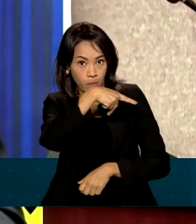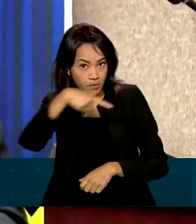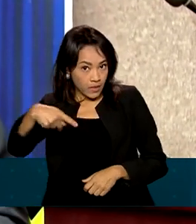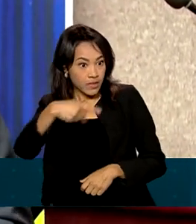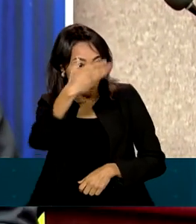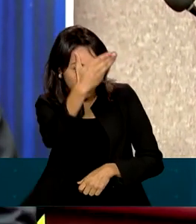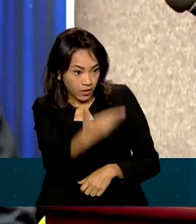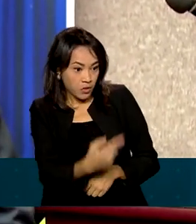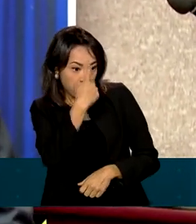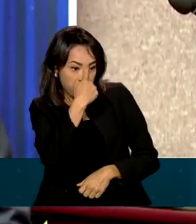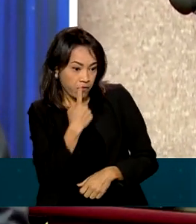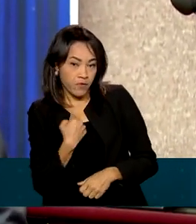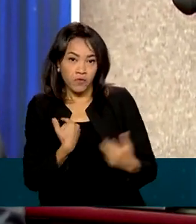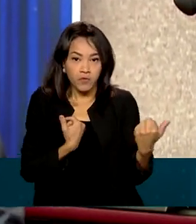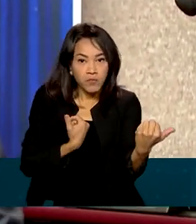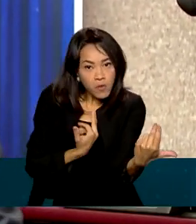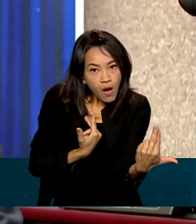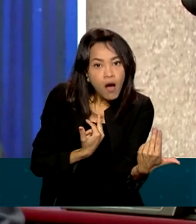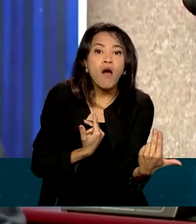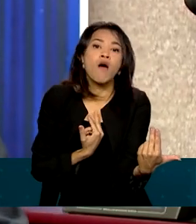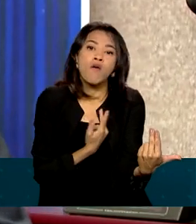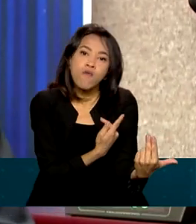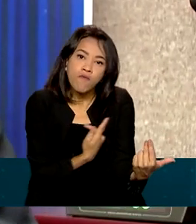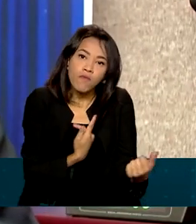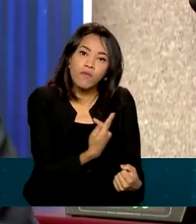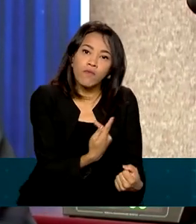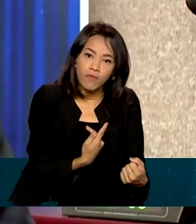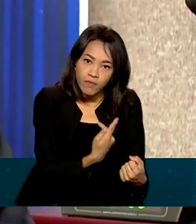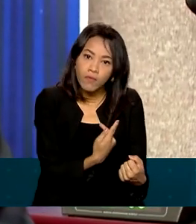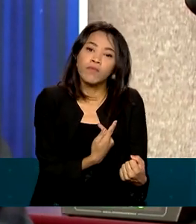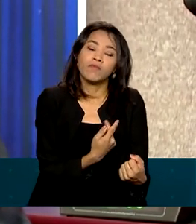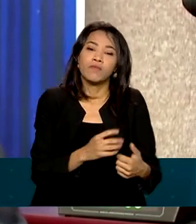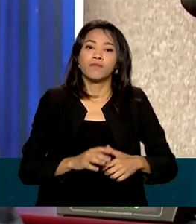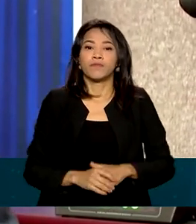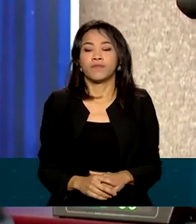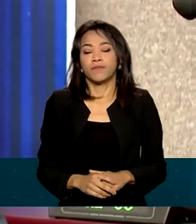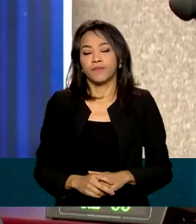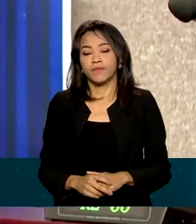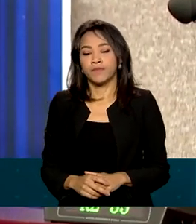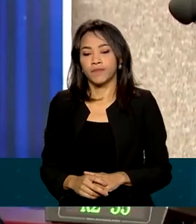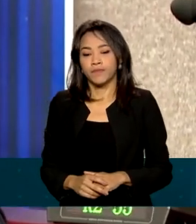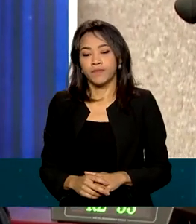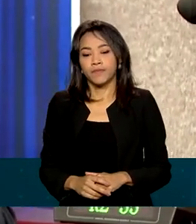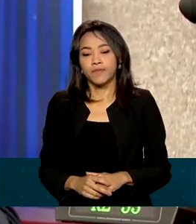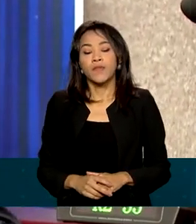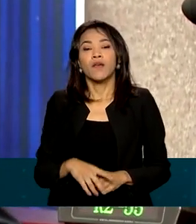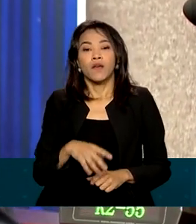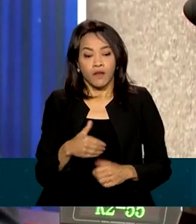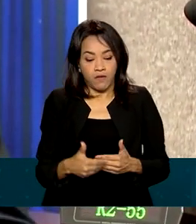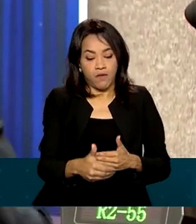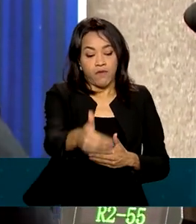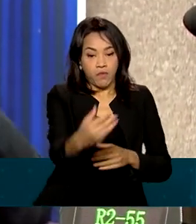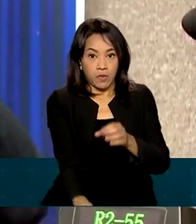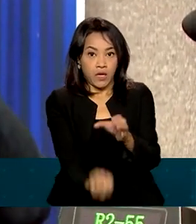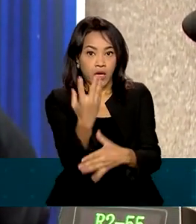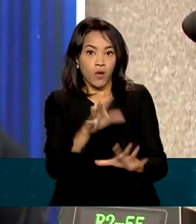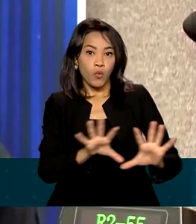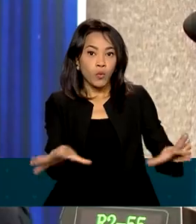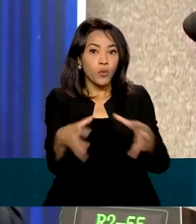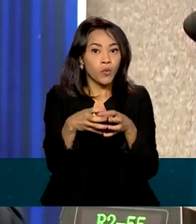muito parecidos. Nós queremos é objetividade, criar logo grupos de